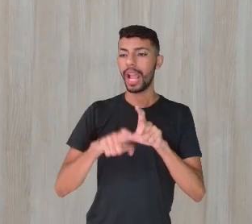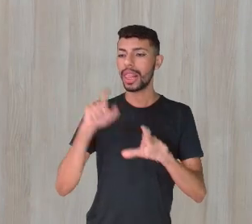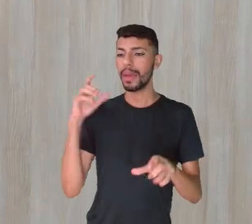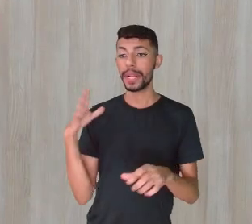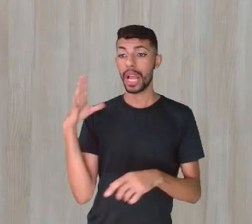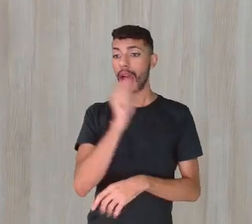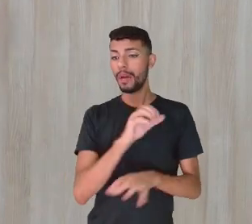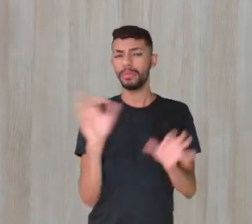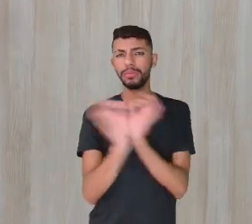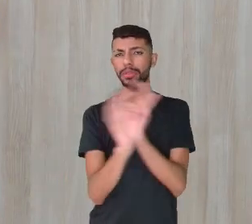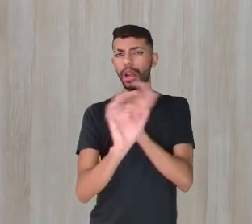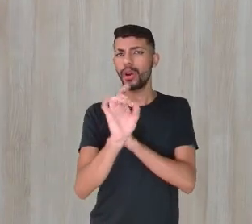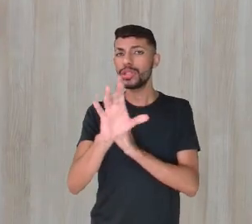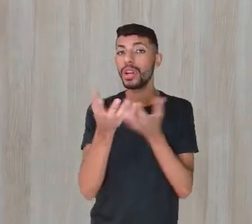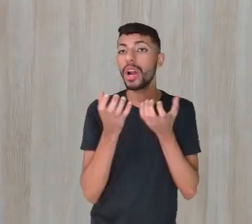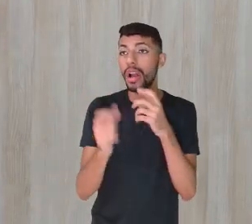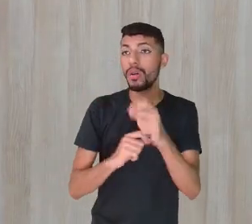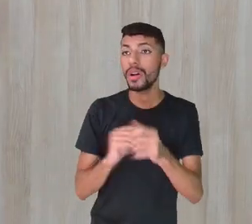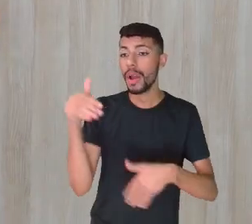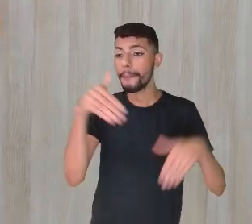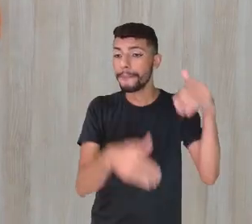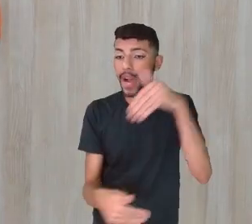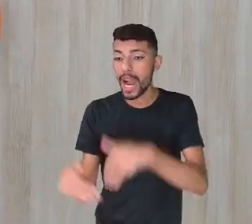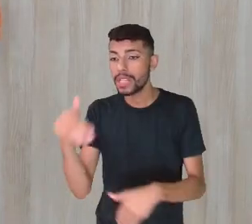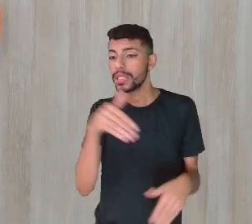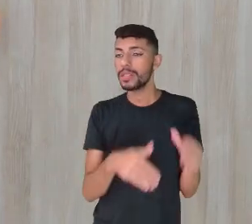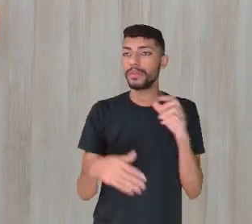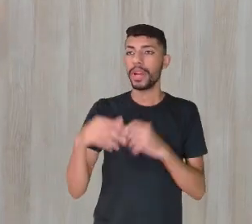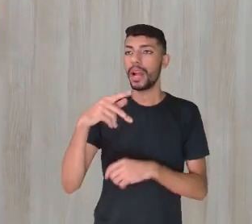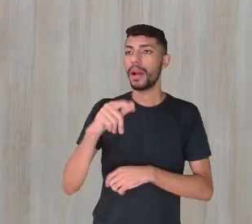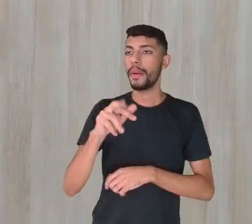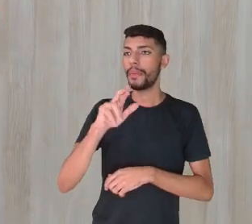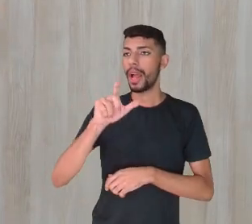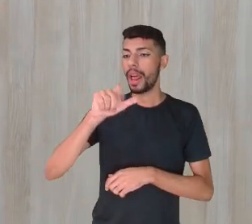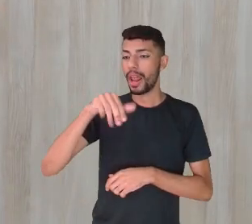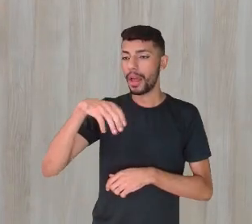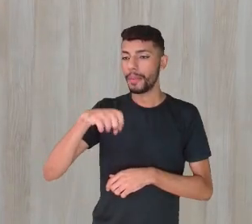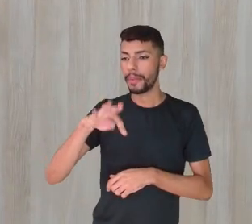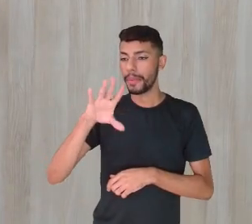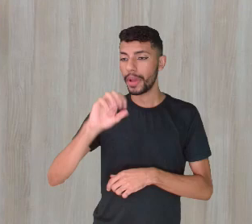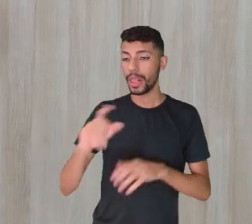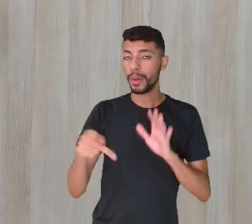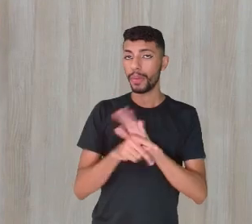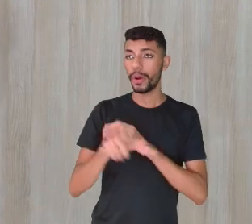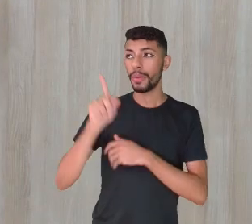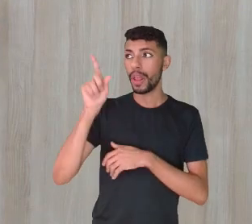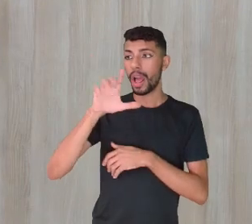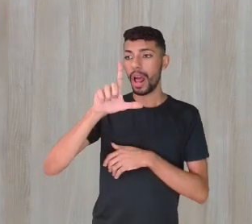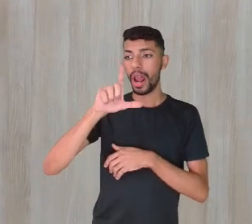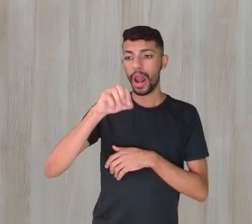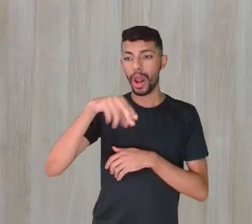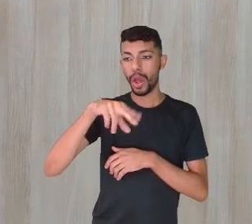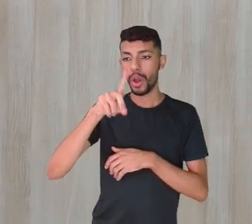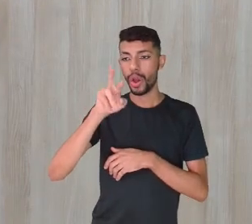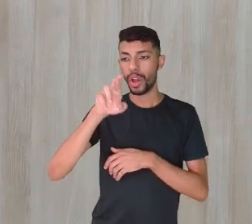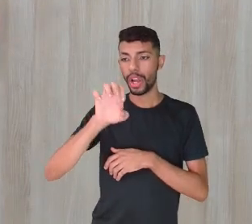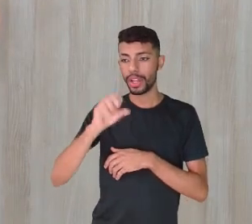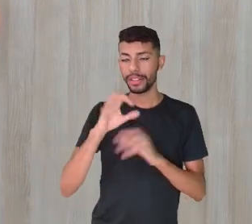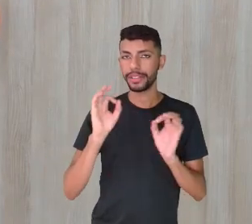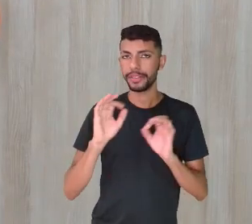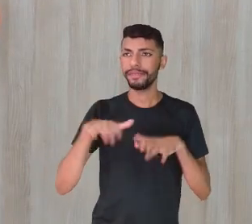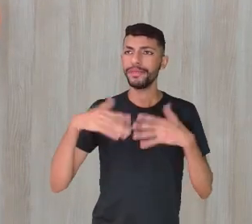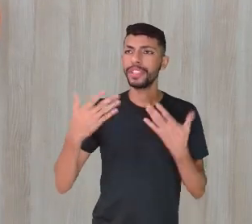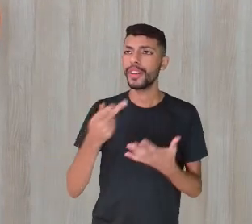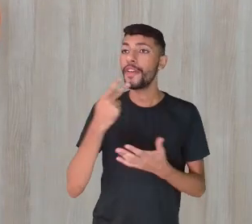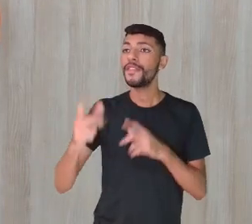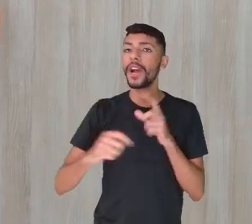né? Eles só querem participação no parlamento de Londres, né? Então ele diz, ó, a gente mantém fidelidade ao rei